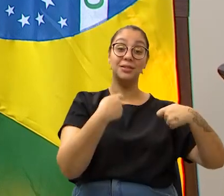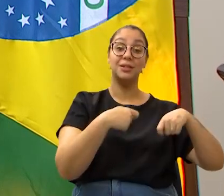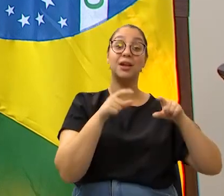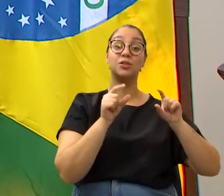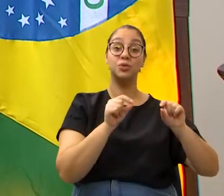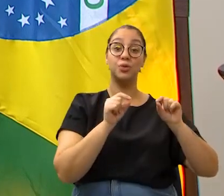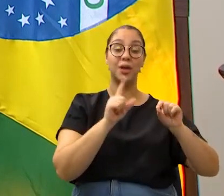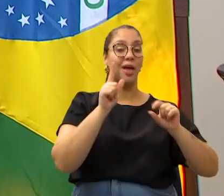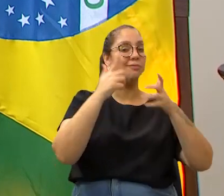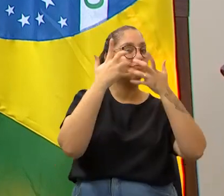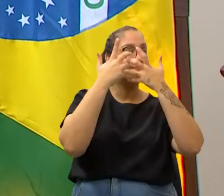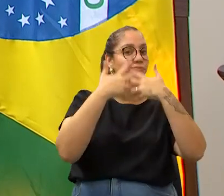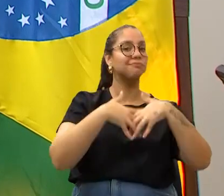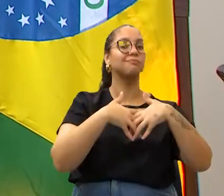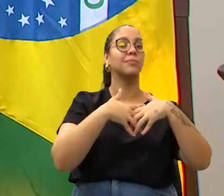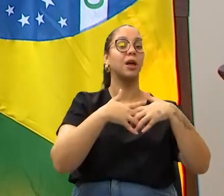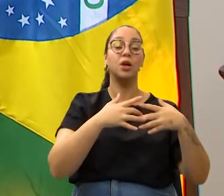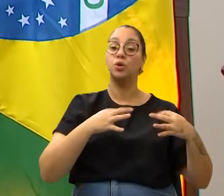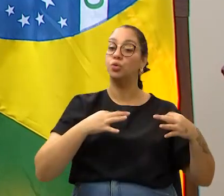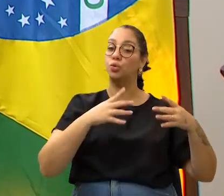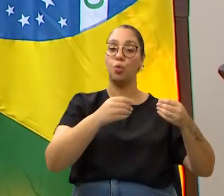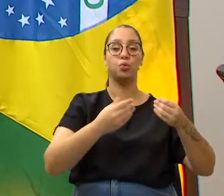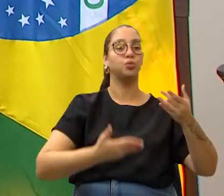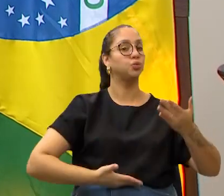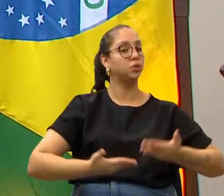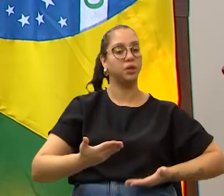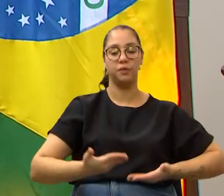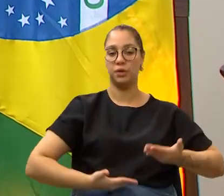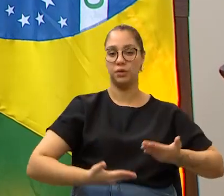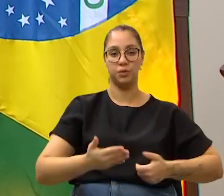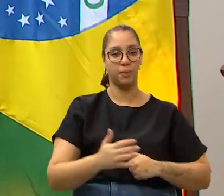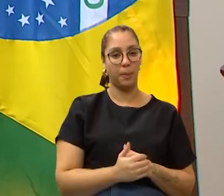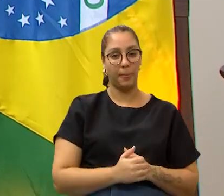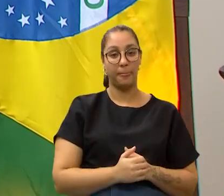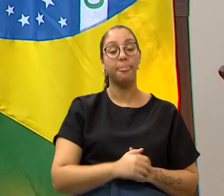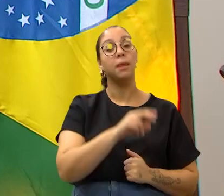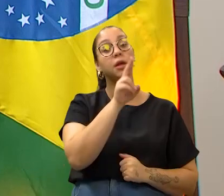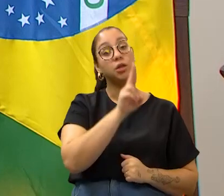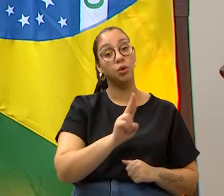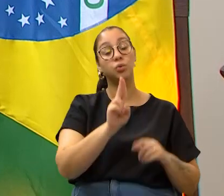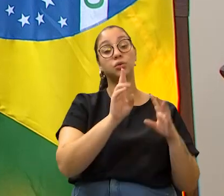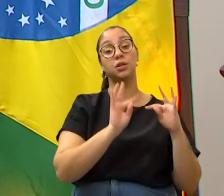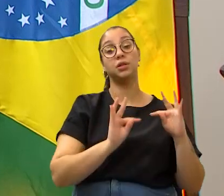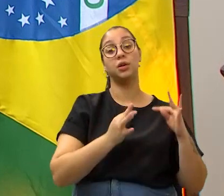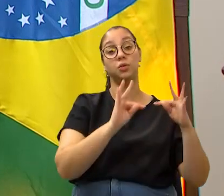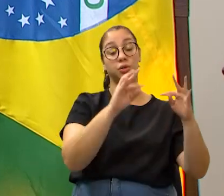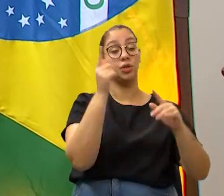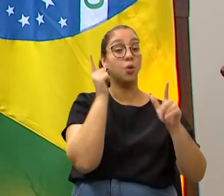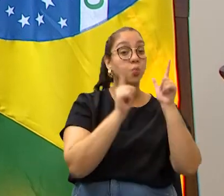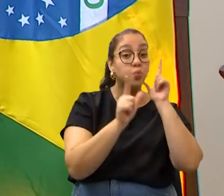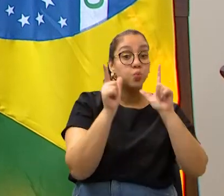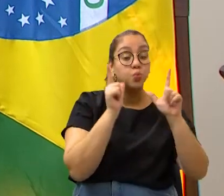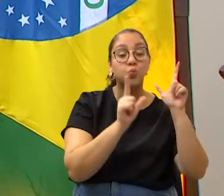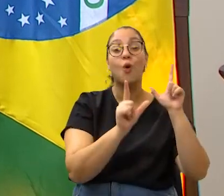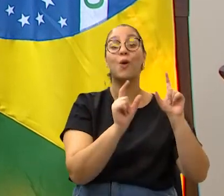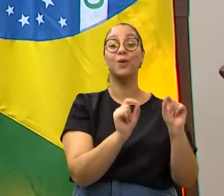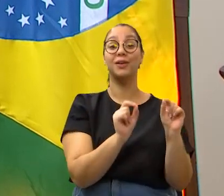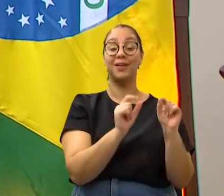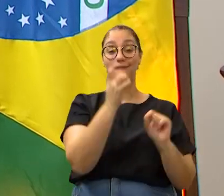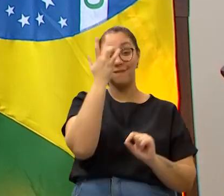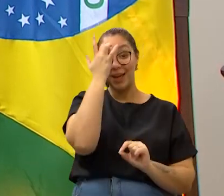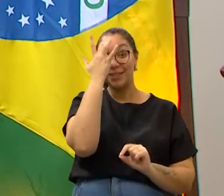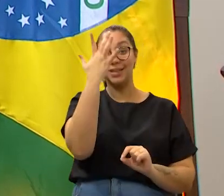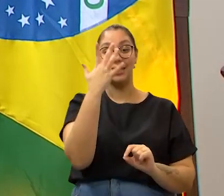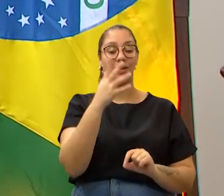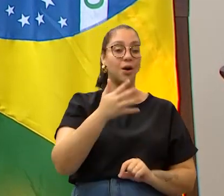necessidade de repensar todos os serviços. E com o uso da tecnologia você consegue sim